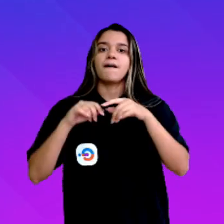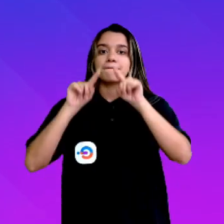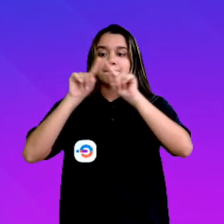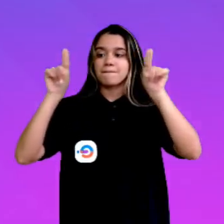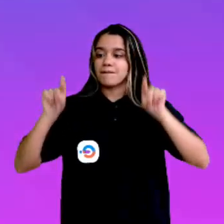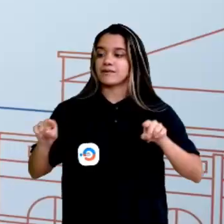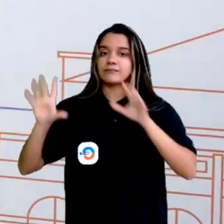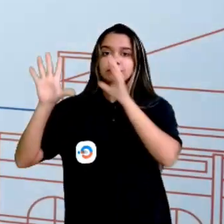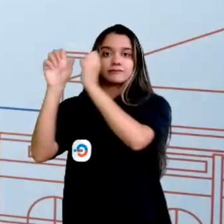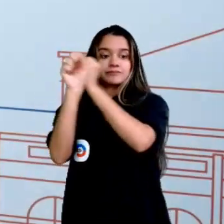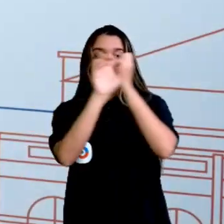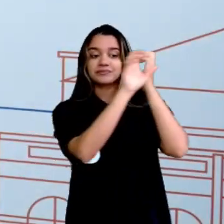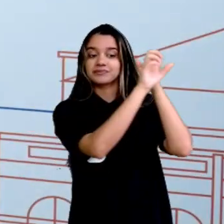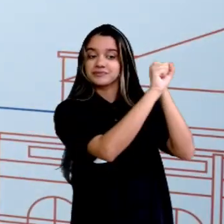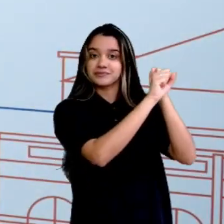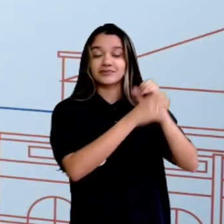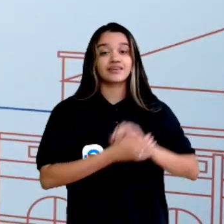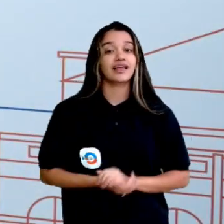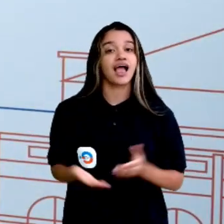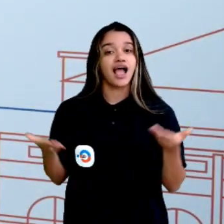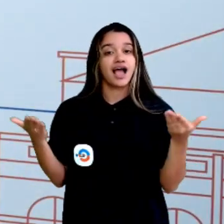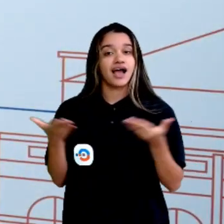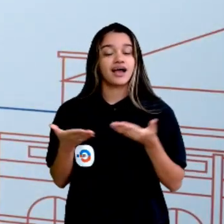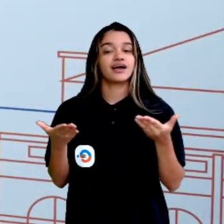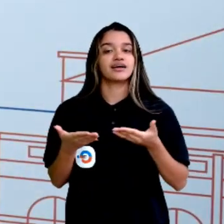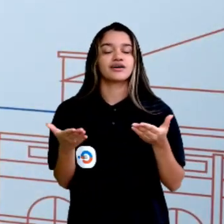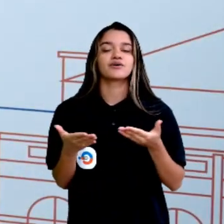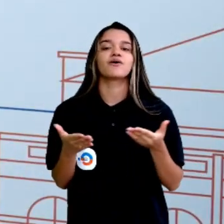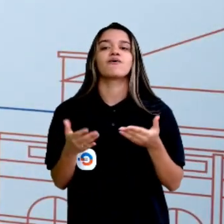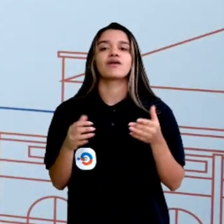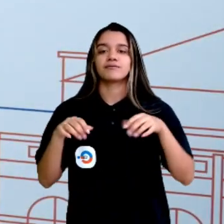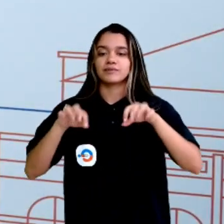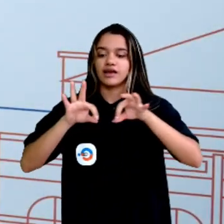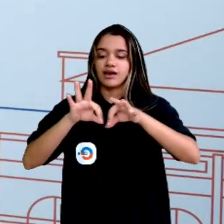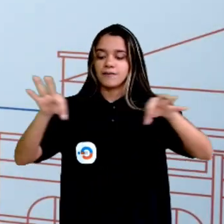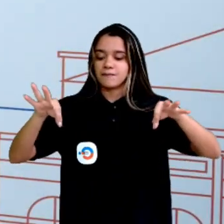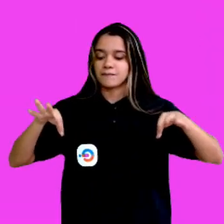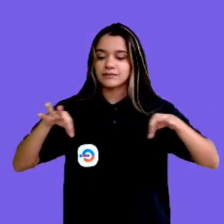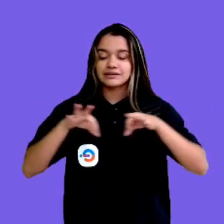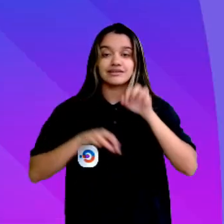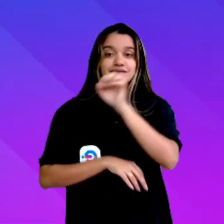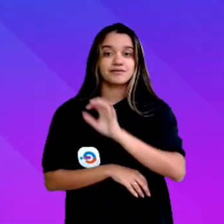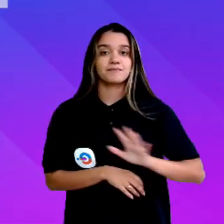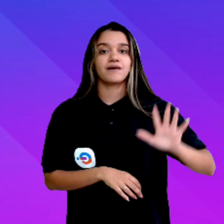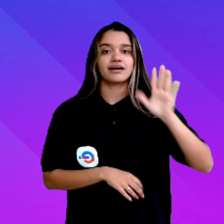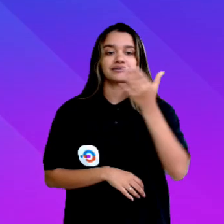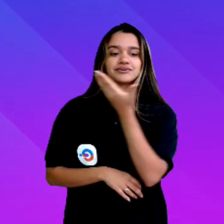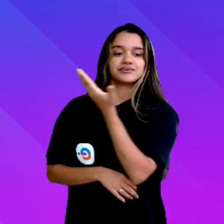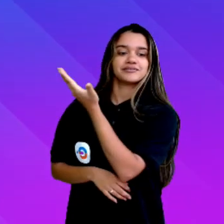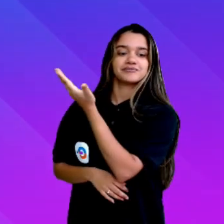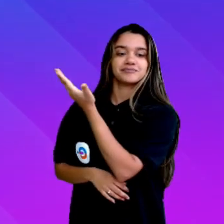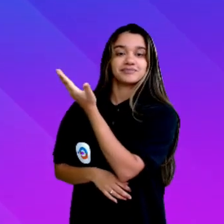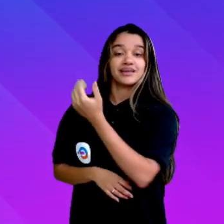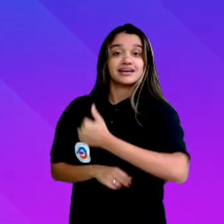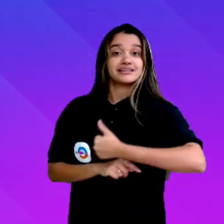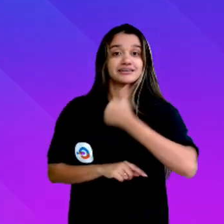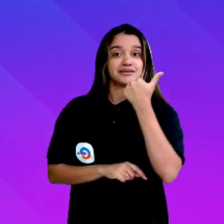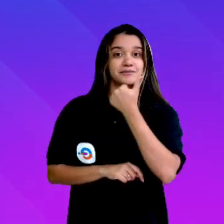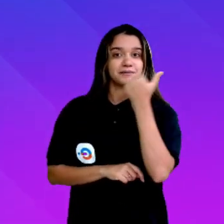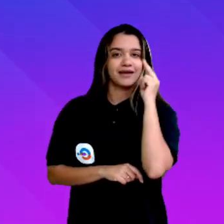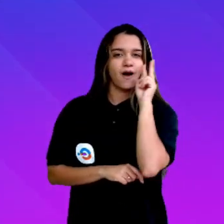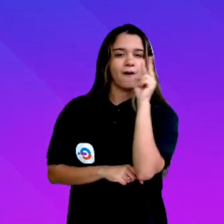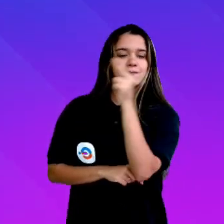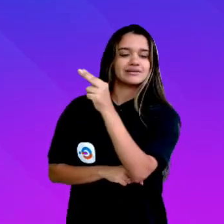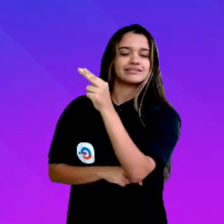casas. Agora, vamos determinar a medida do perímetro dessa figura aqui. Nessa primeira figura, observe que